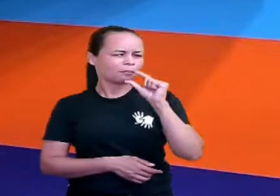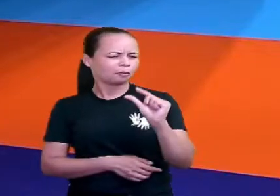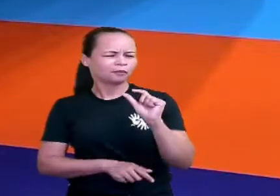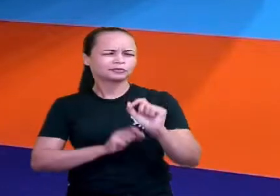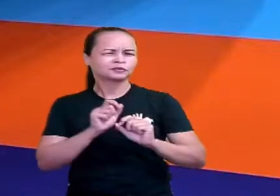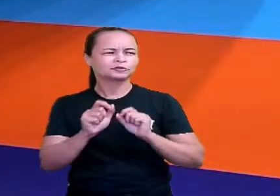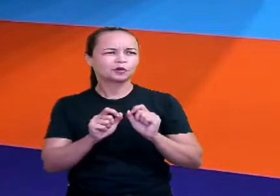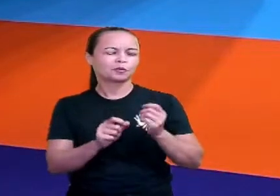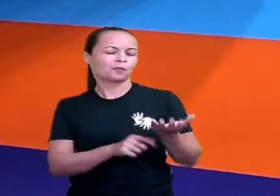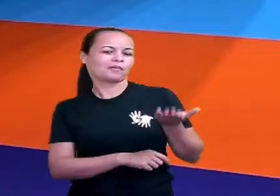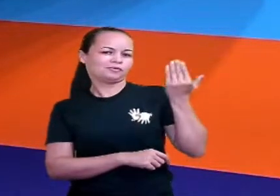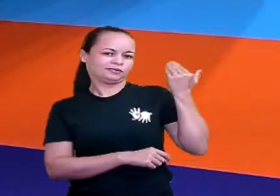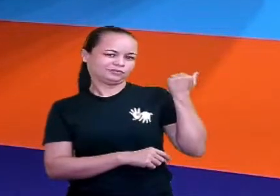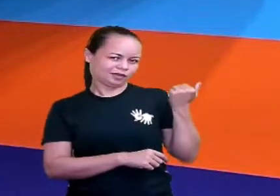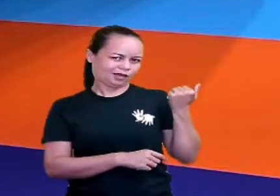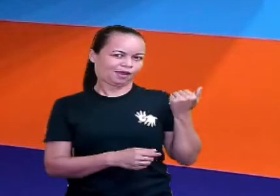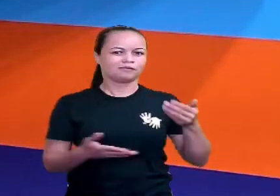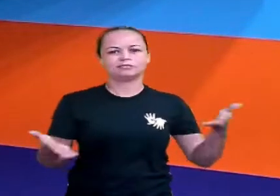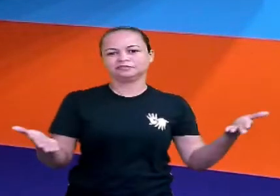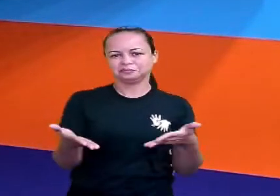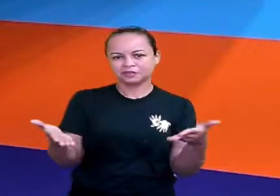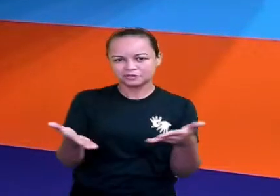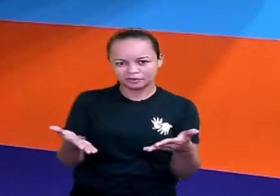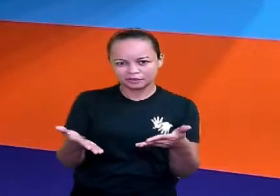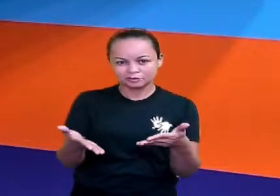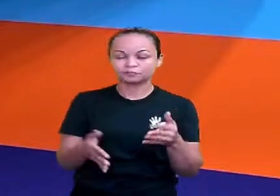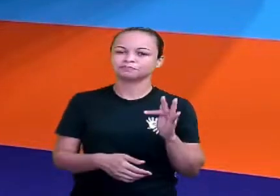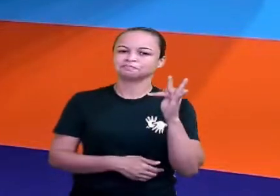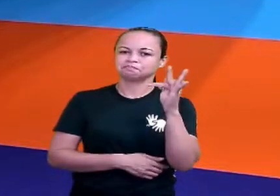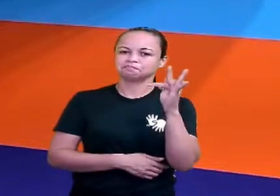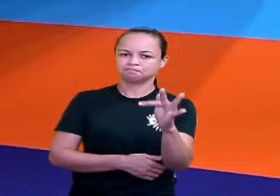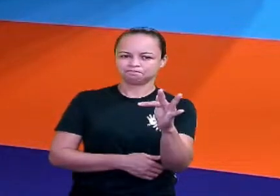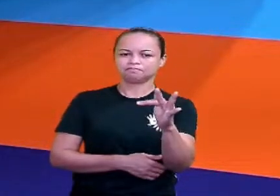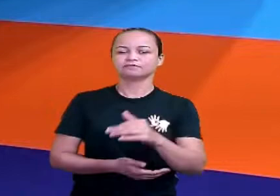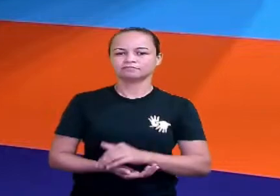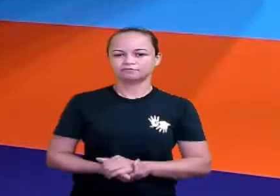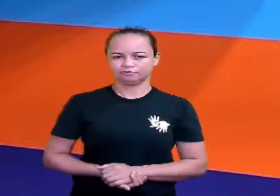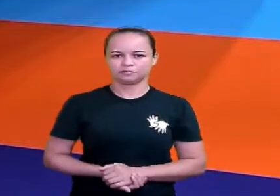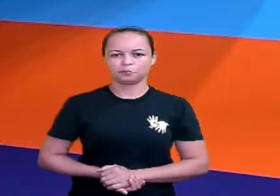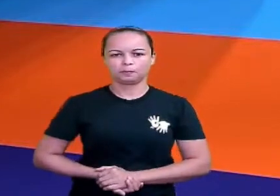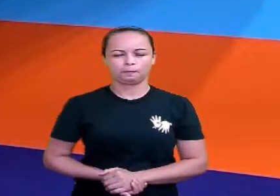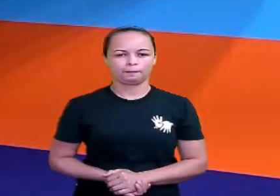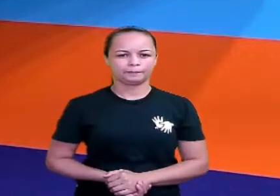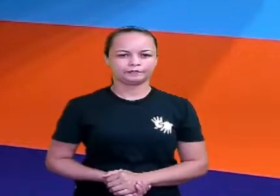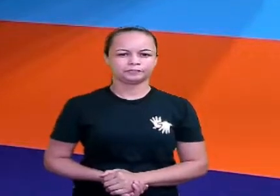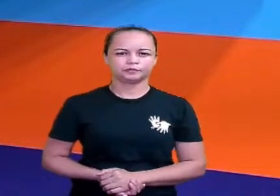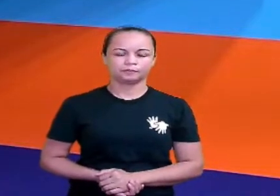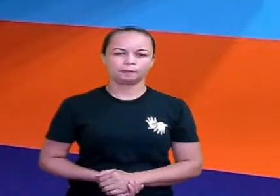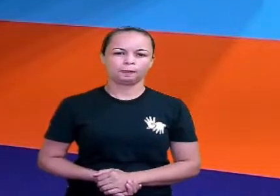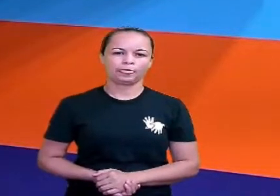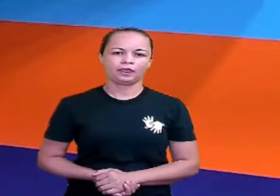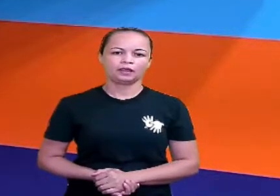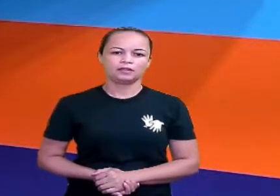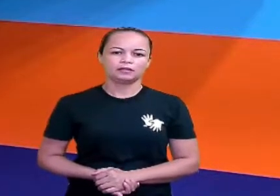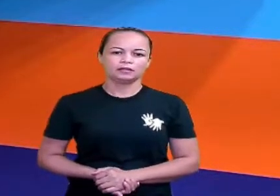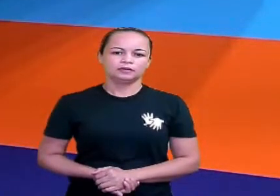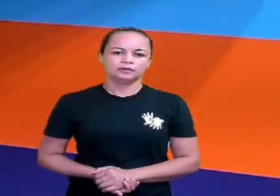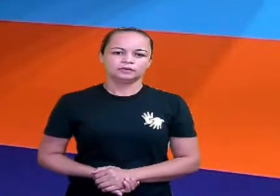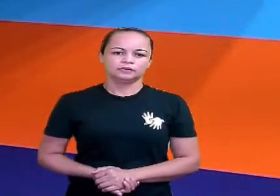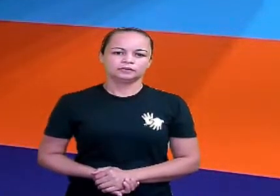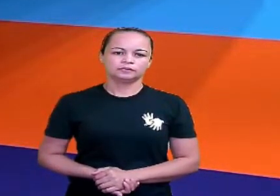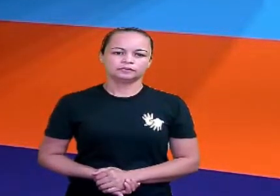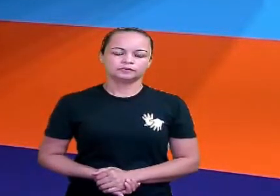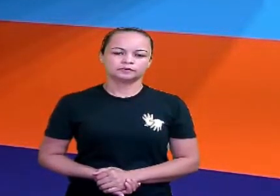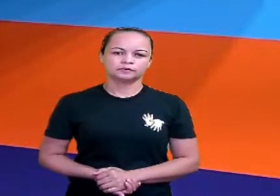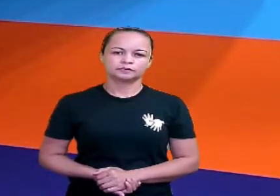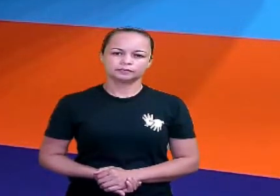sobre passado, presente e futuro, tá bom? Olha só,